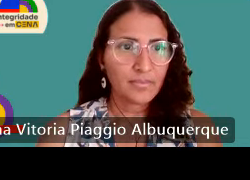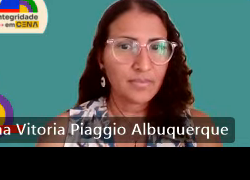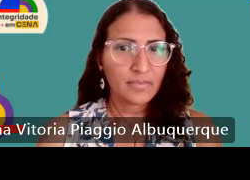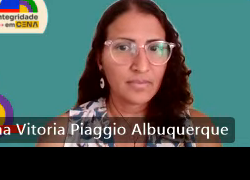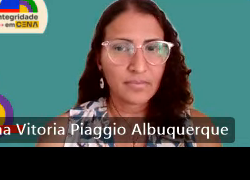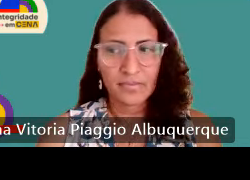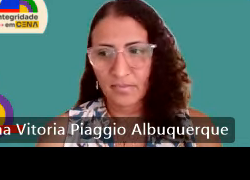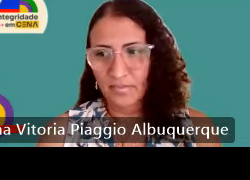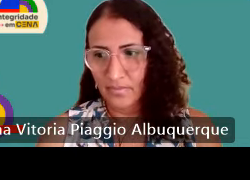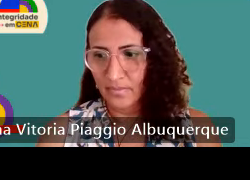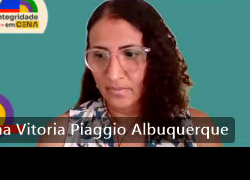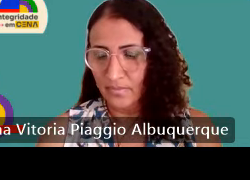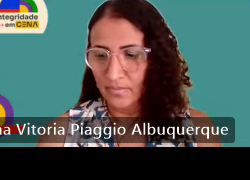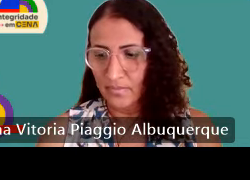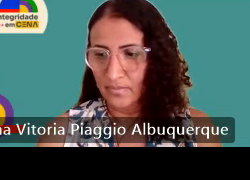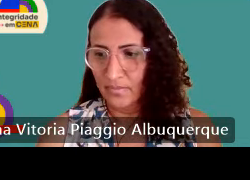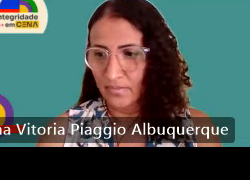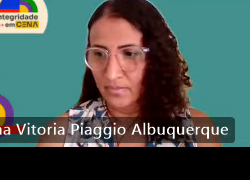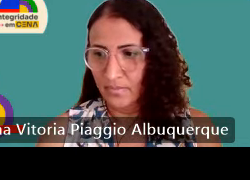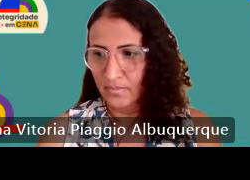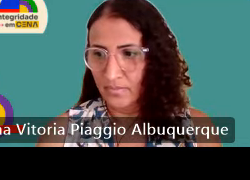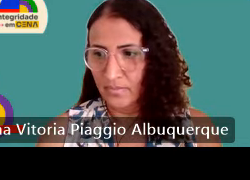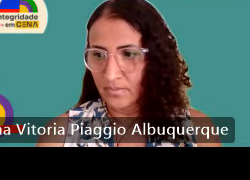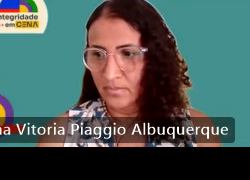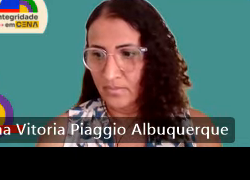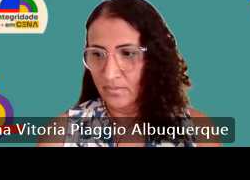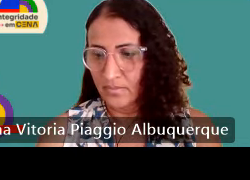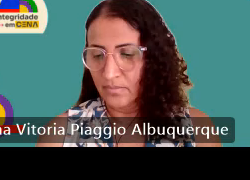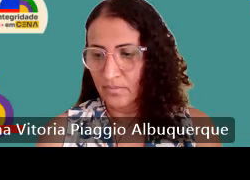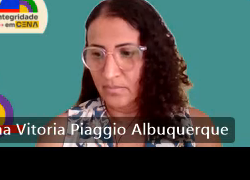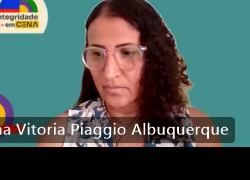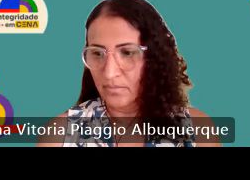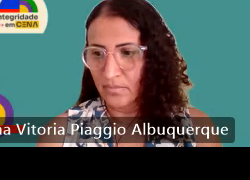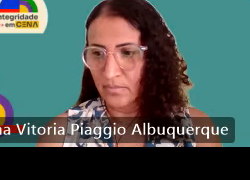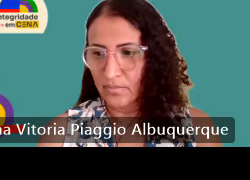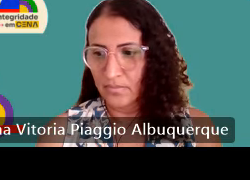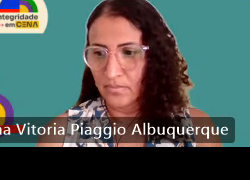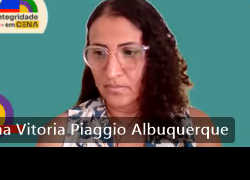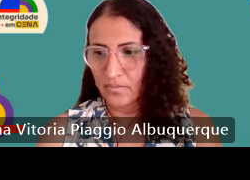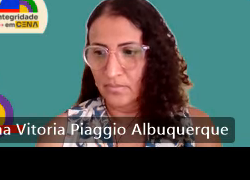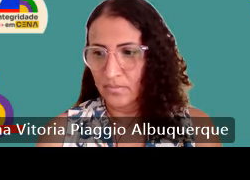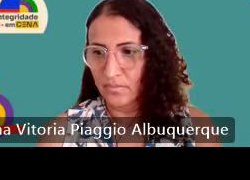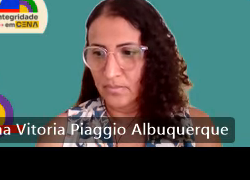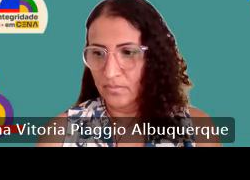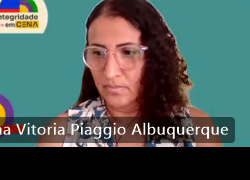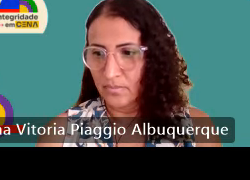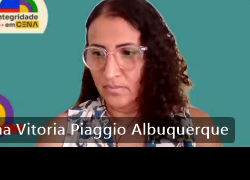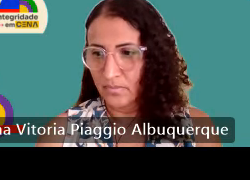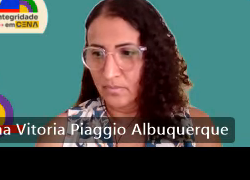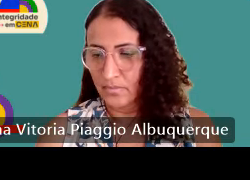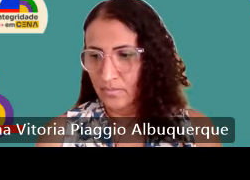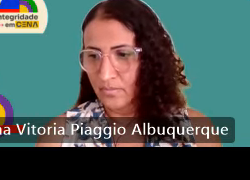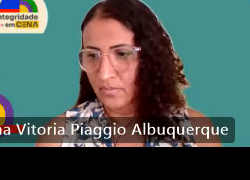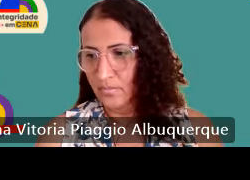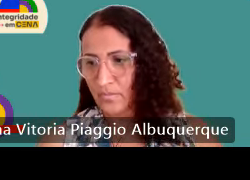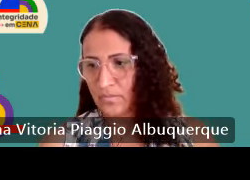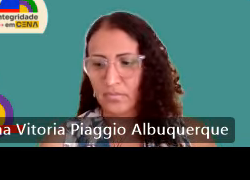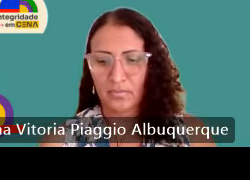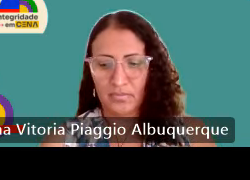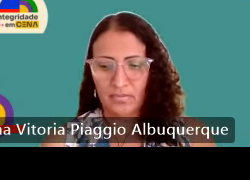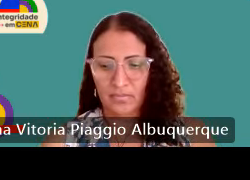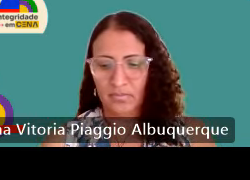minha noção constante da responsabilidade que eu tenho né e ao longo da minha carreira cada função que eu assumi a minha